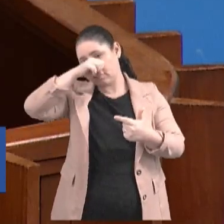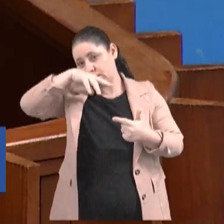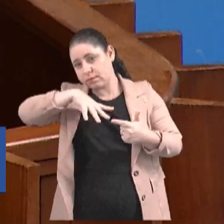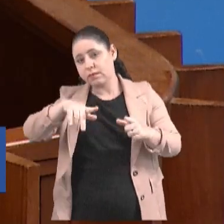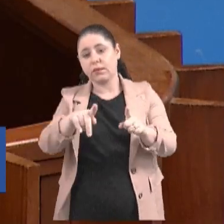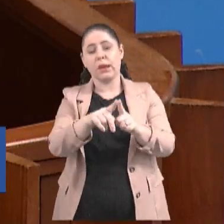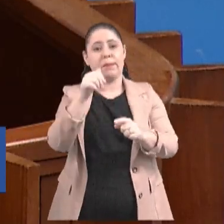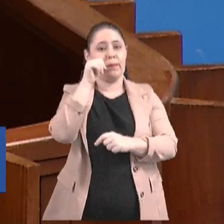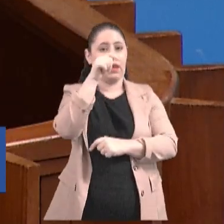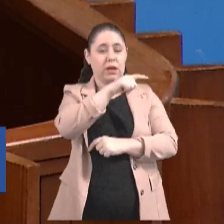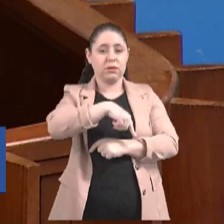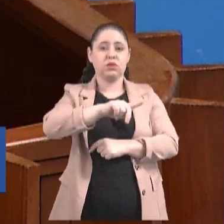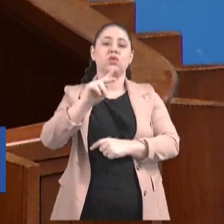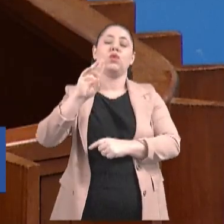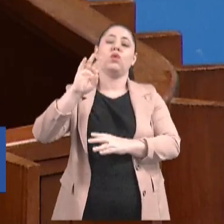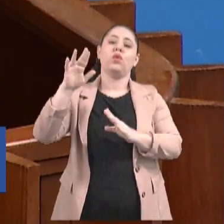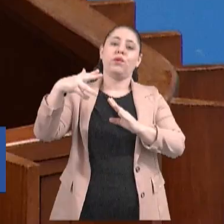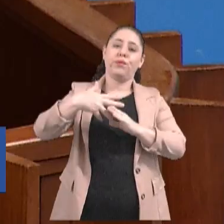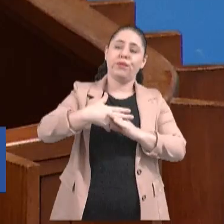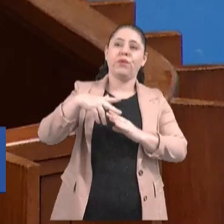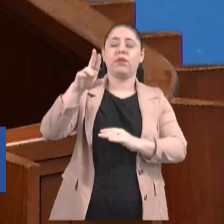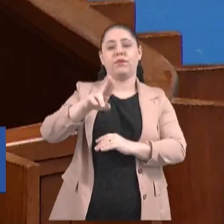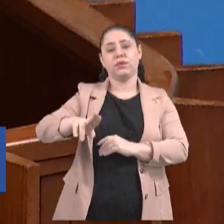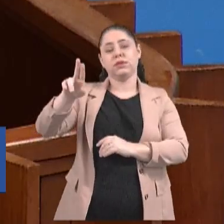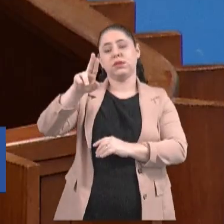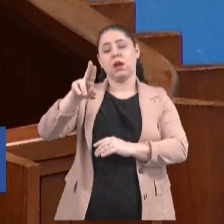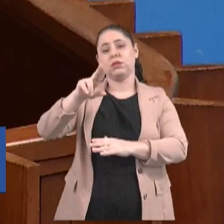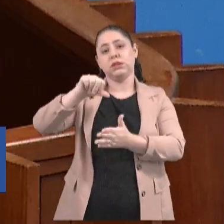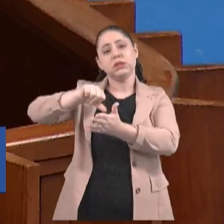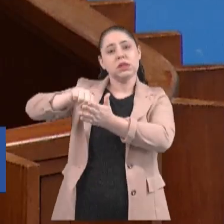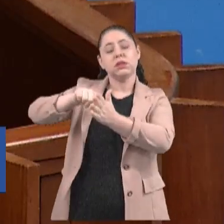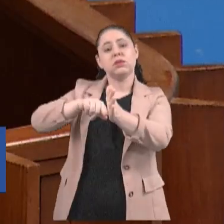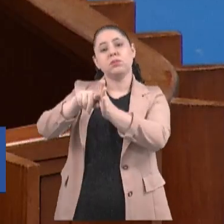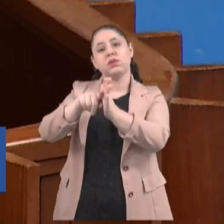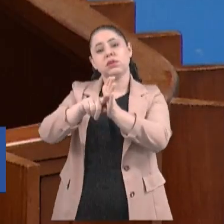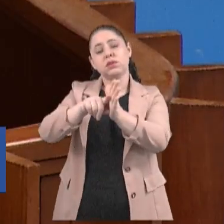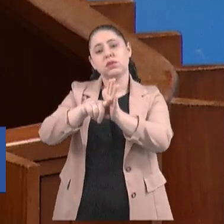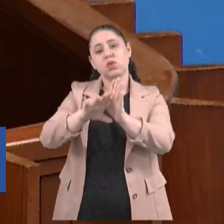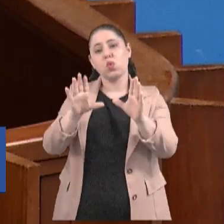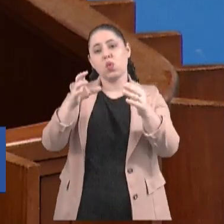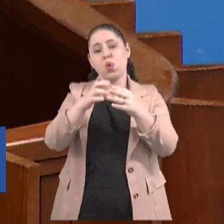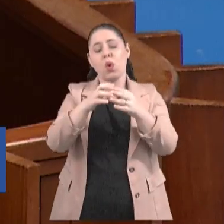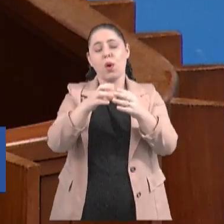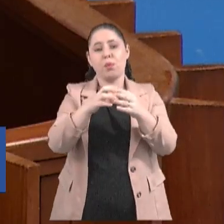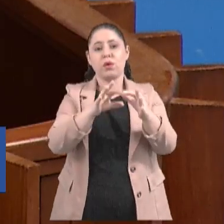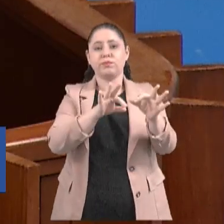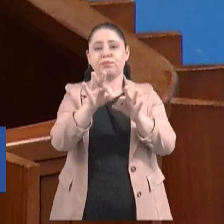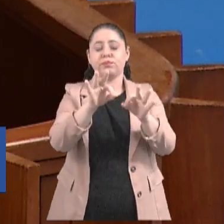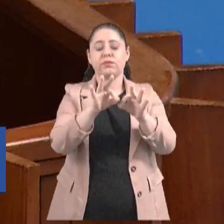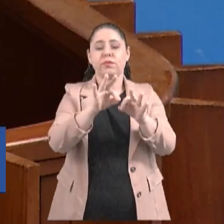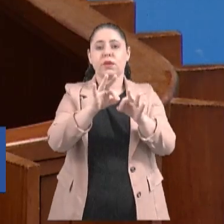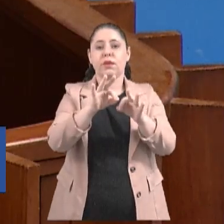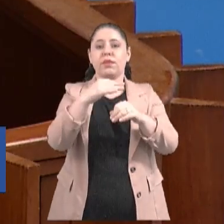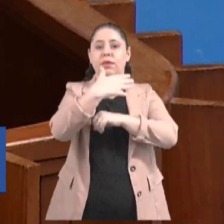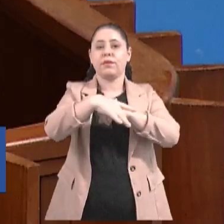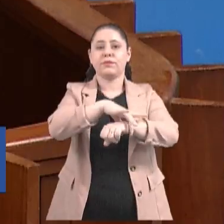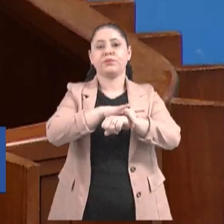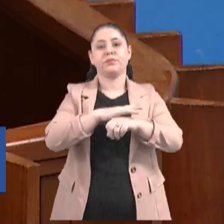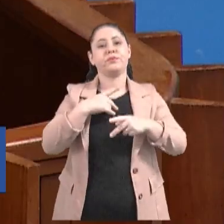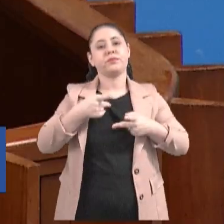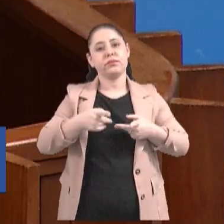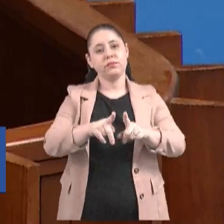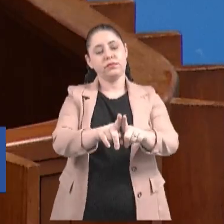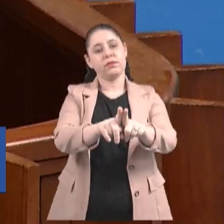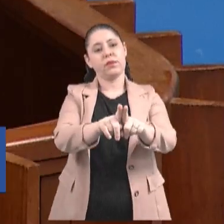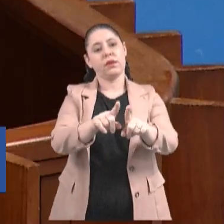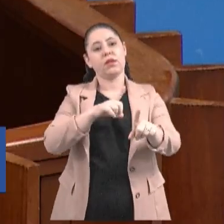da sociedade civil, universidades, centros de pesquisas e organizações de defesa dos direitos das mulheres. Fica estabelecido a colaboração